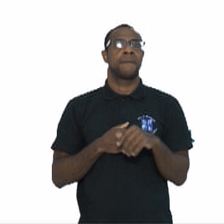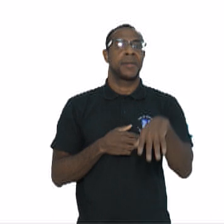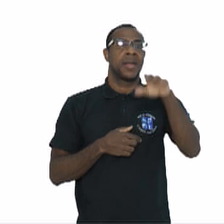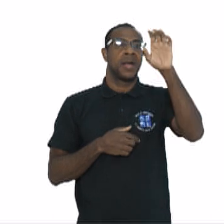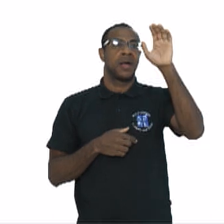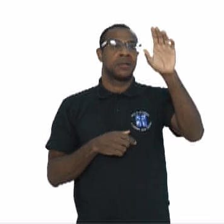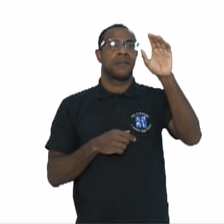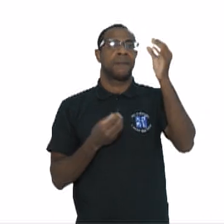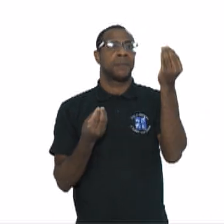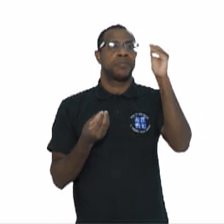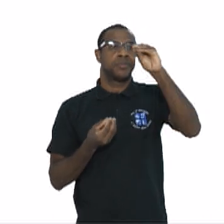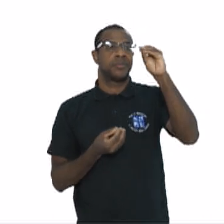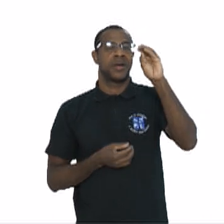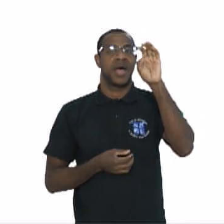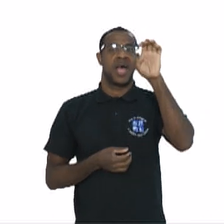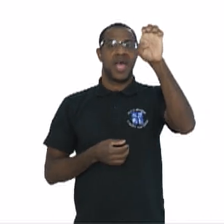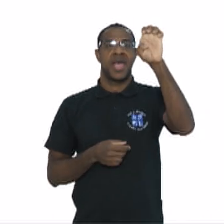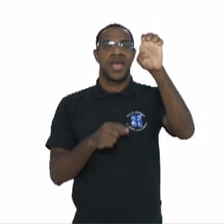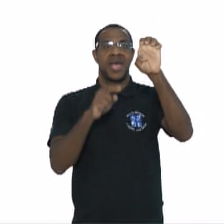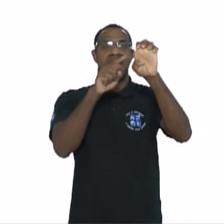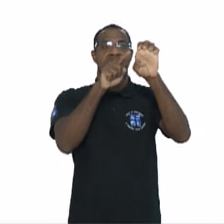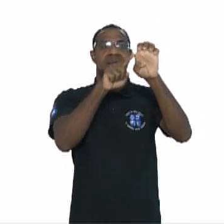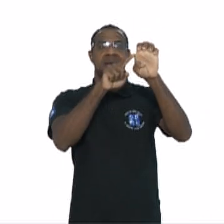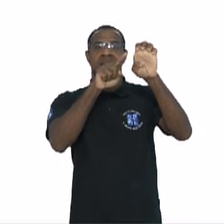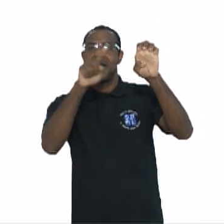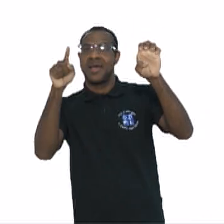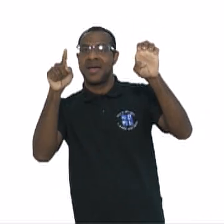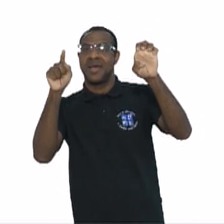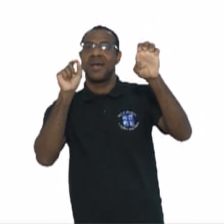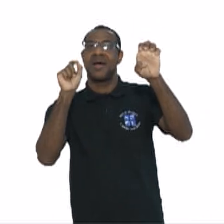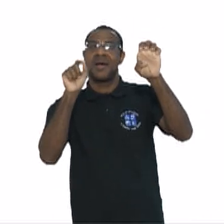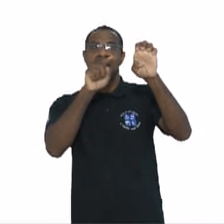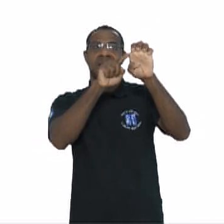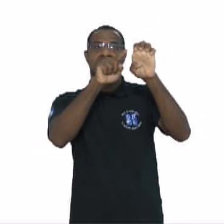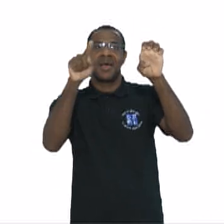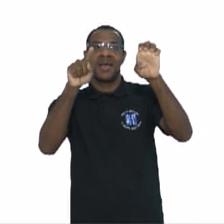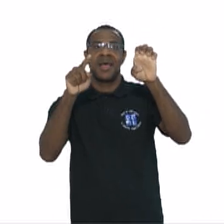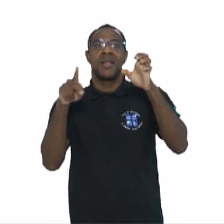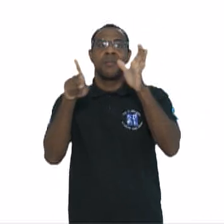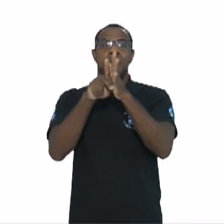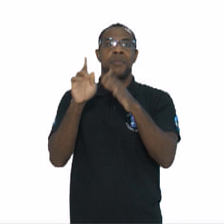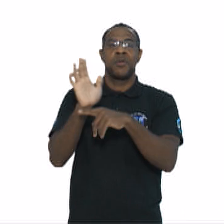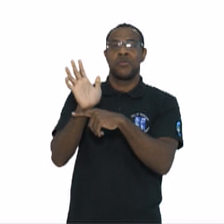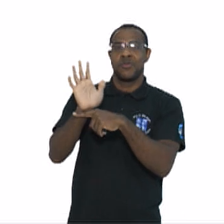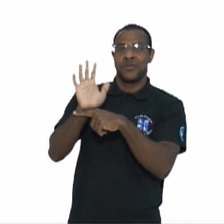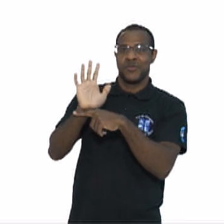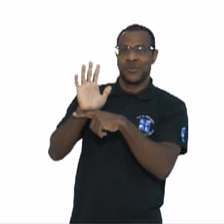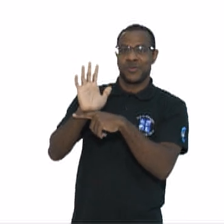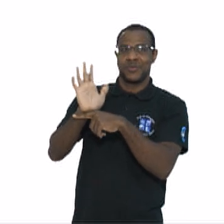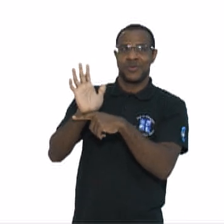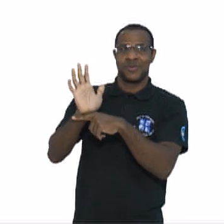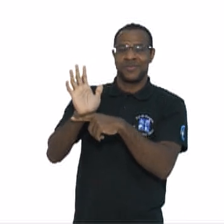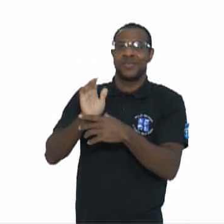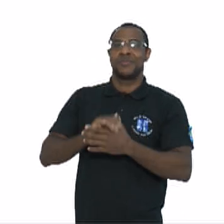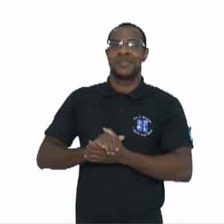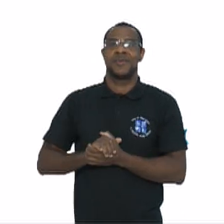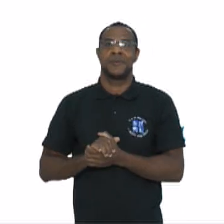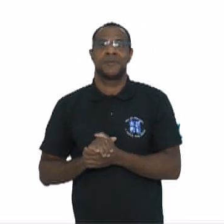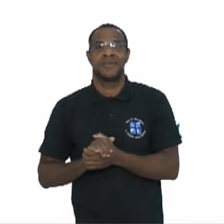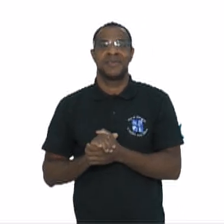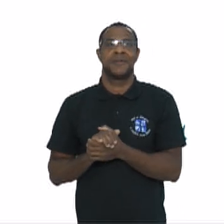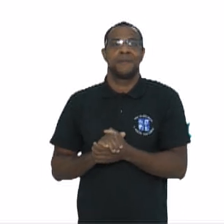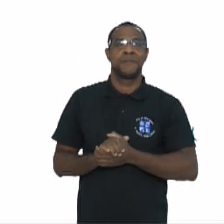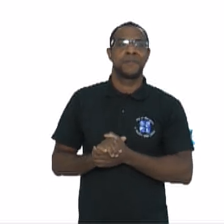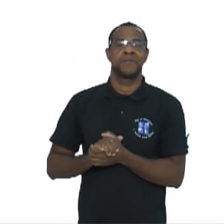your father. Frase ícone do filme Star Wars, quando Darth Vader revela para o seu filho